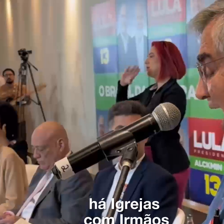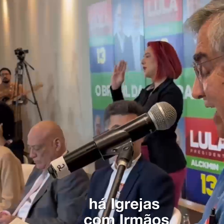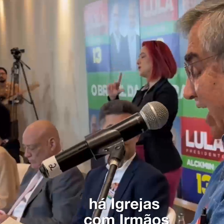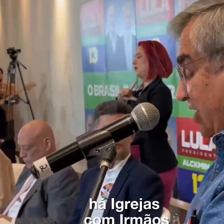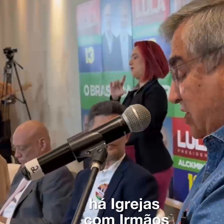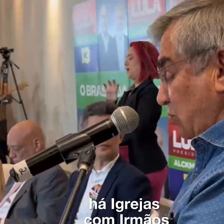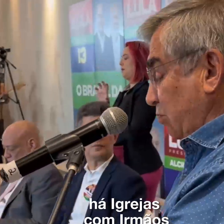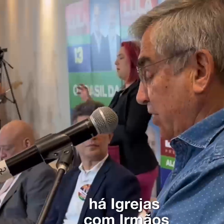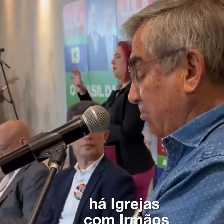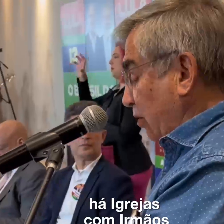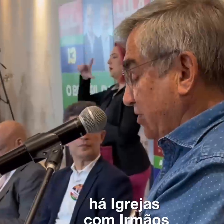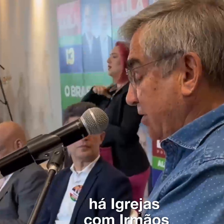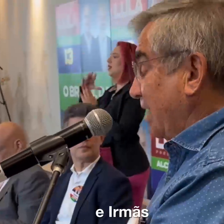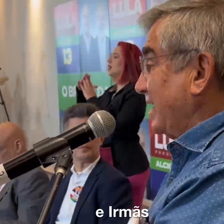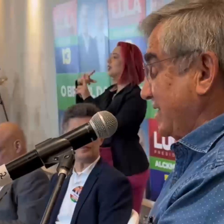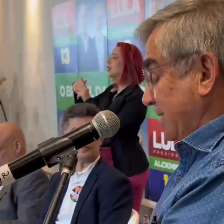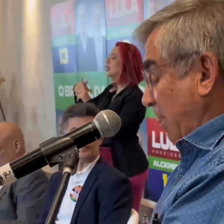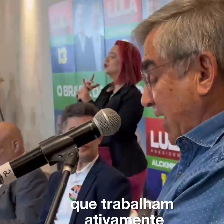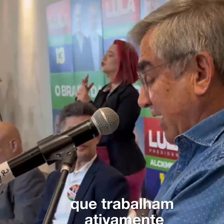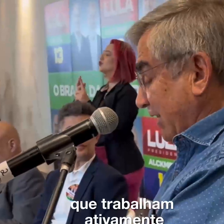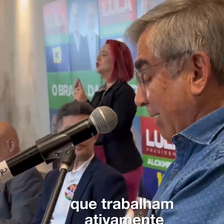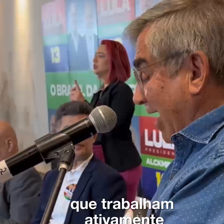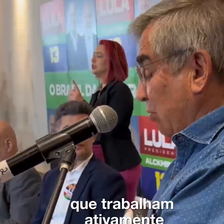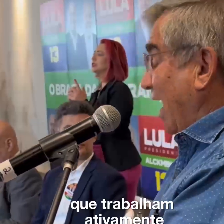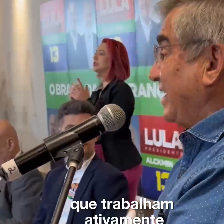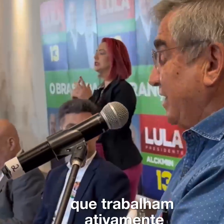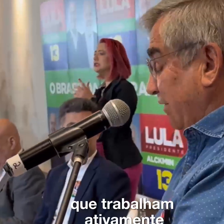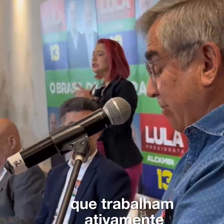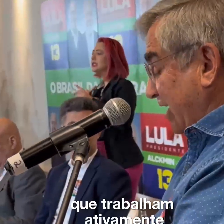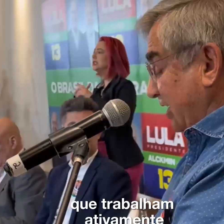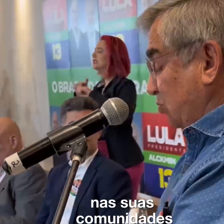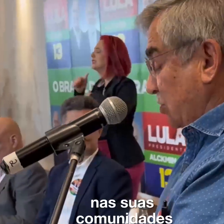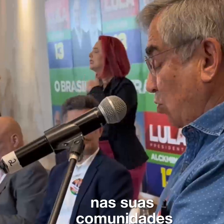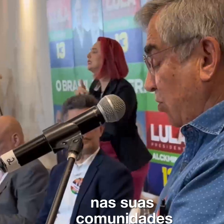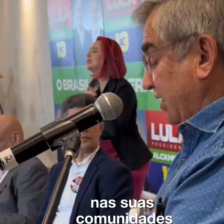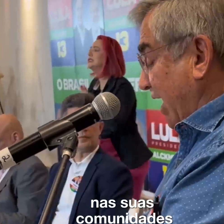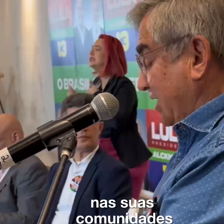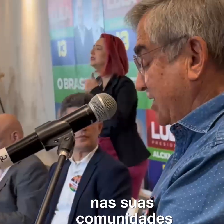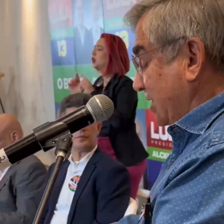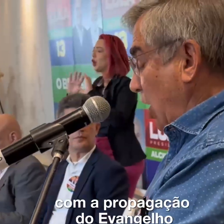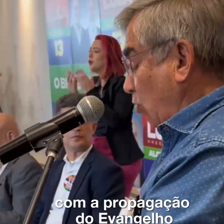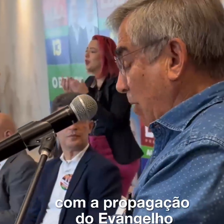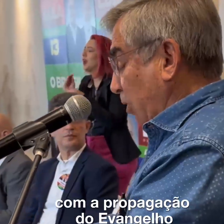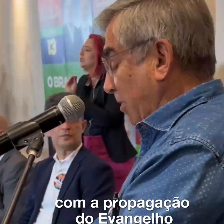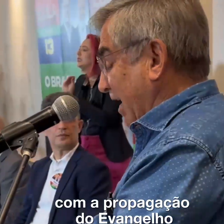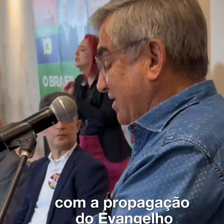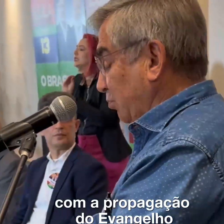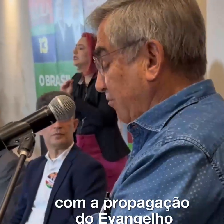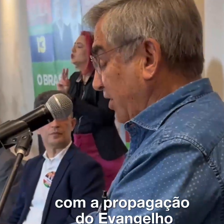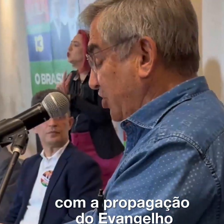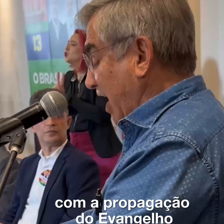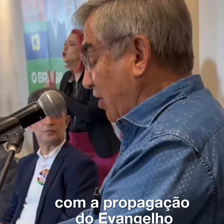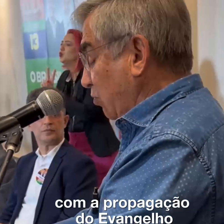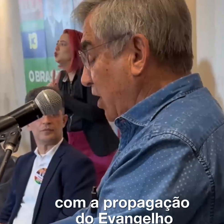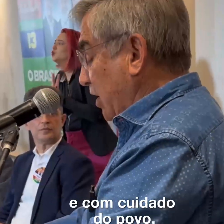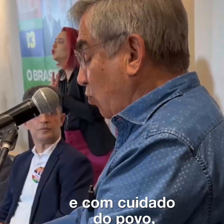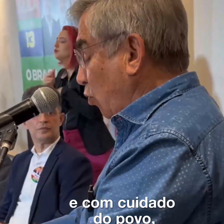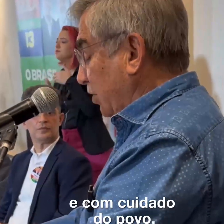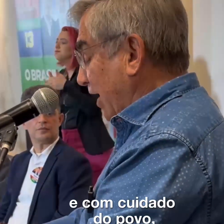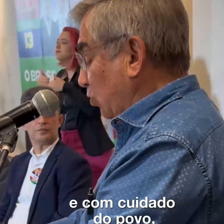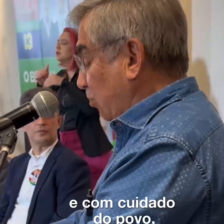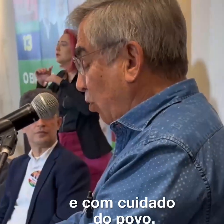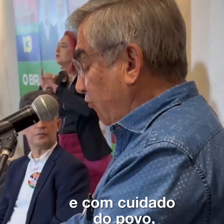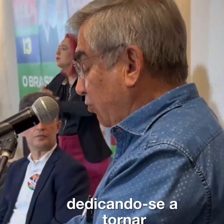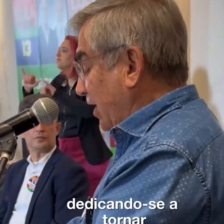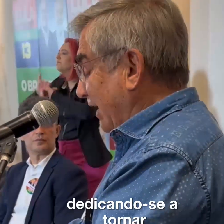a igrejas como irmãos e irmãs que trabalham ativamente nas suas comunidades com a propagação do evangelho e